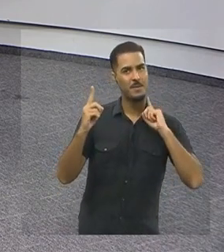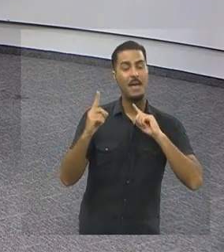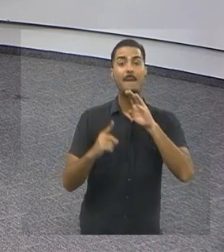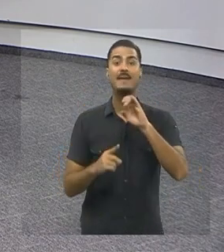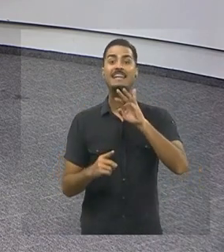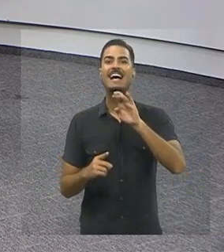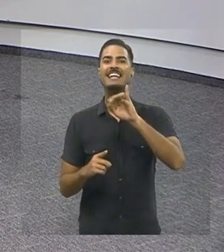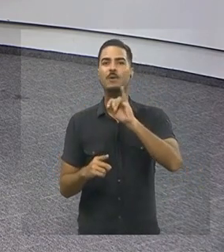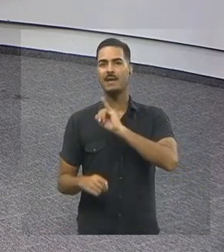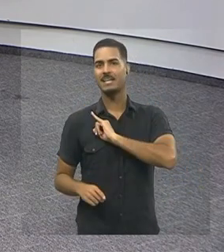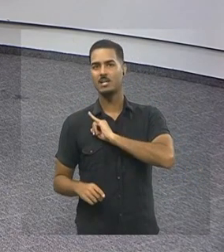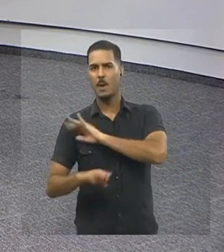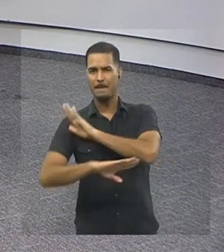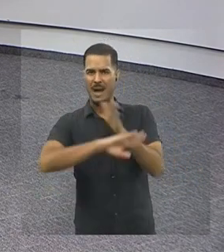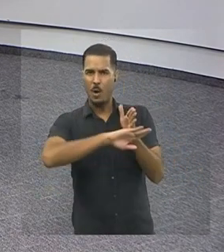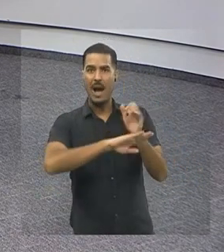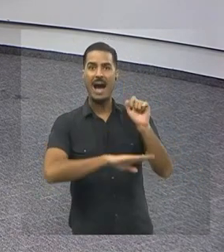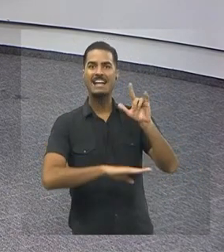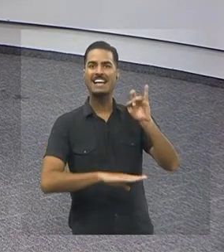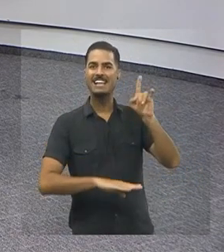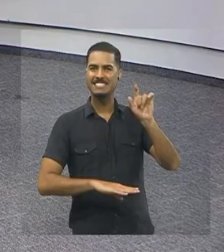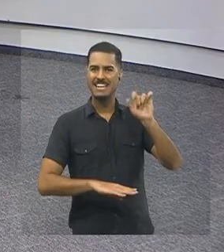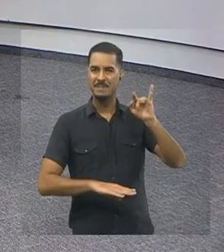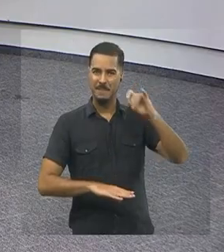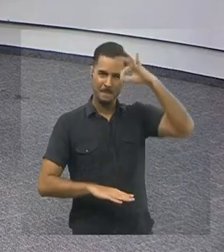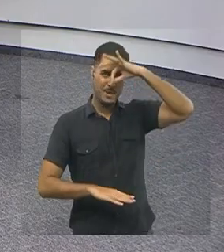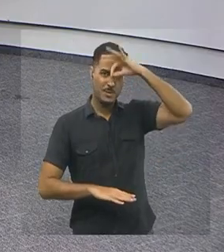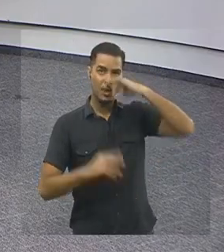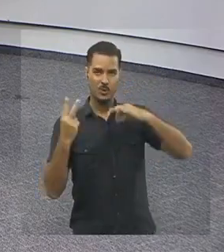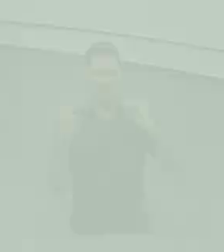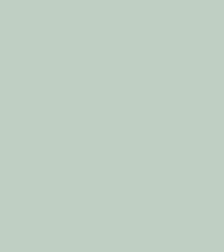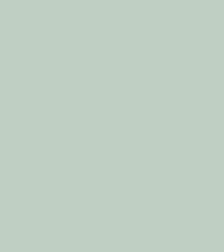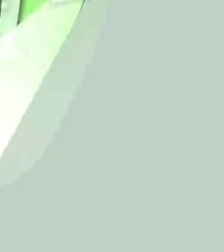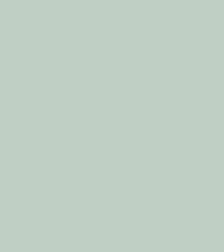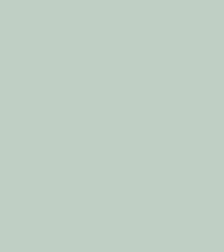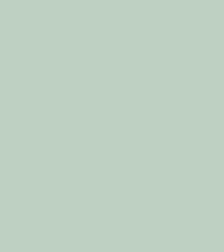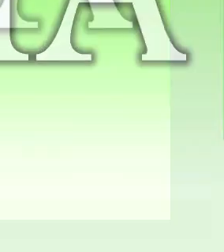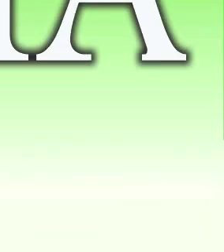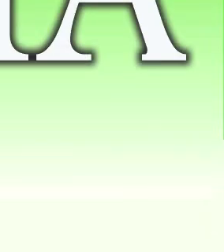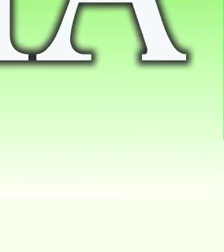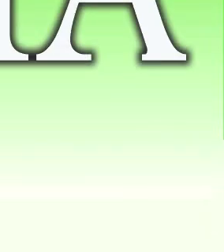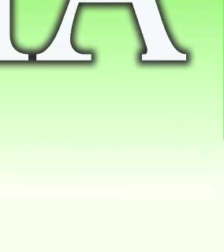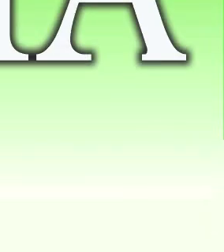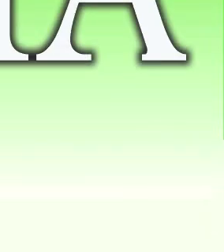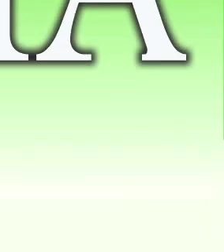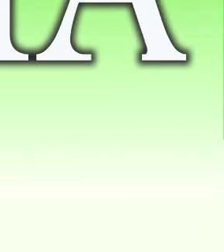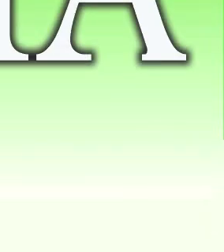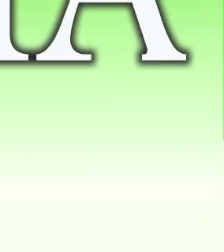Beira-Rio, o Internacional passou pelo Alianza Lima do Peru, 2-0.